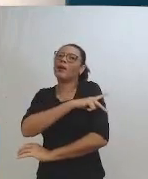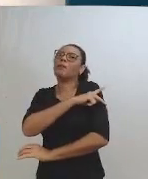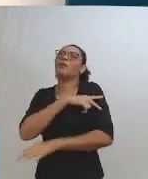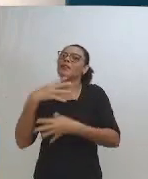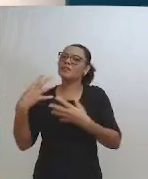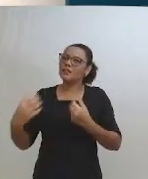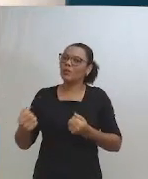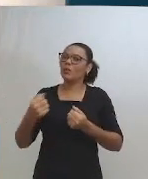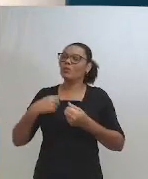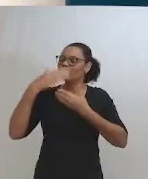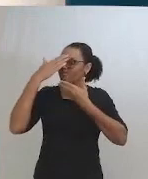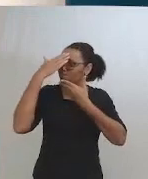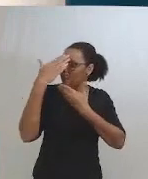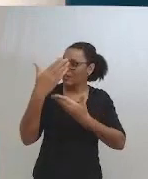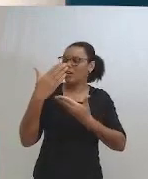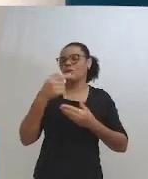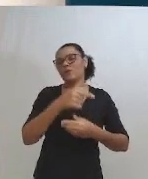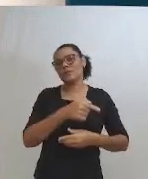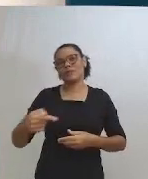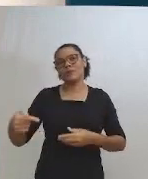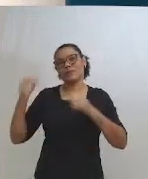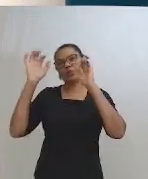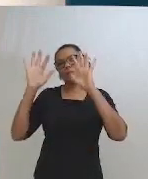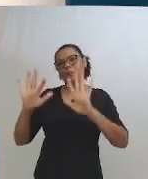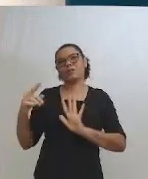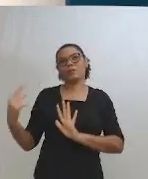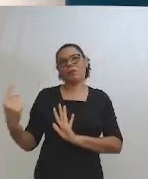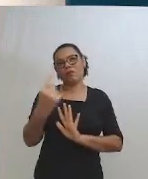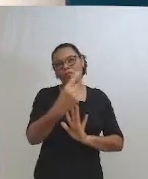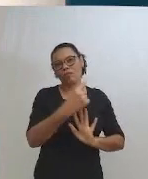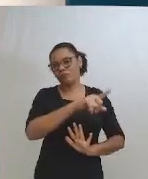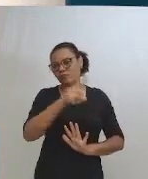semana de bênção para todos os senhores.